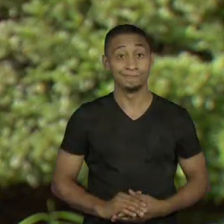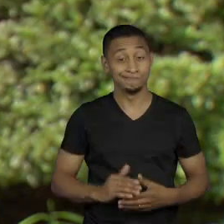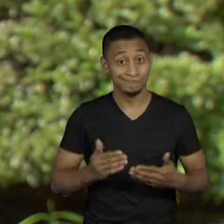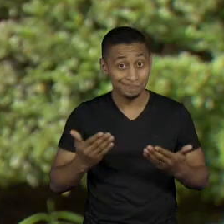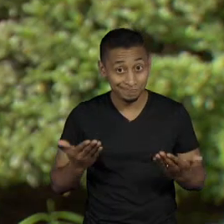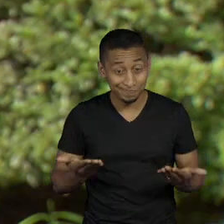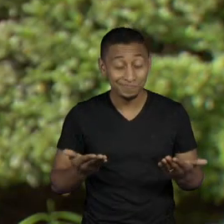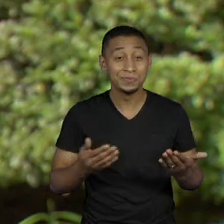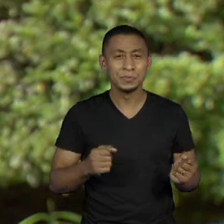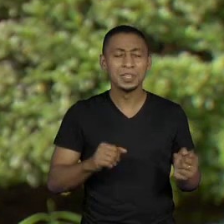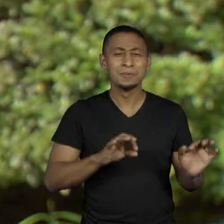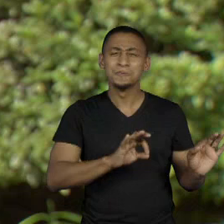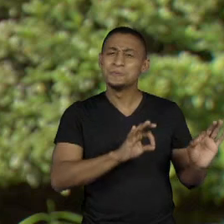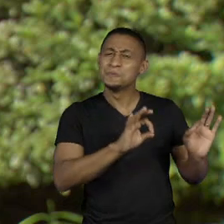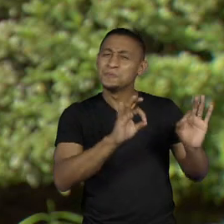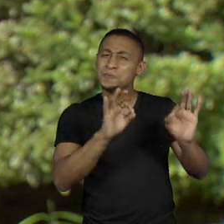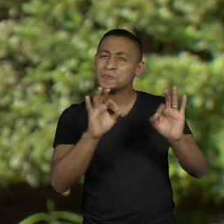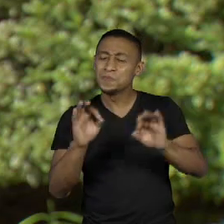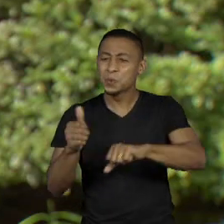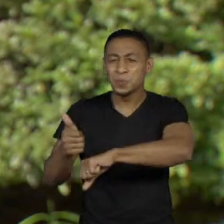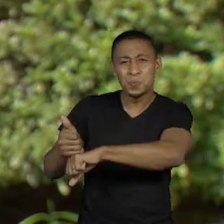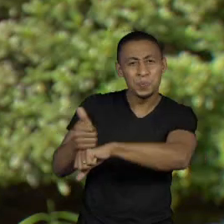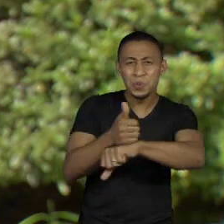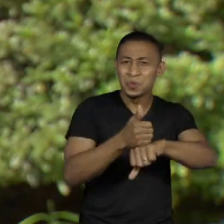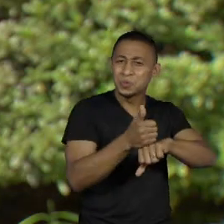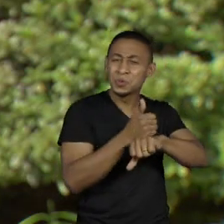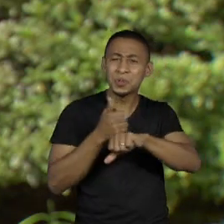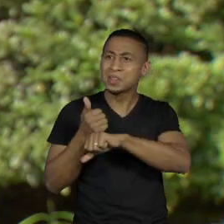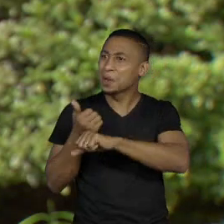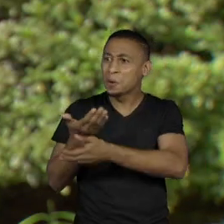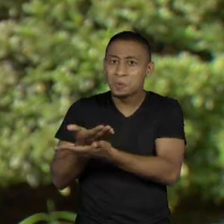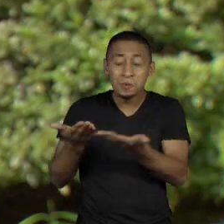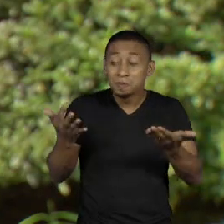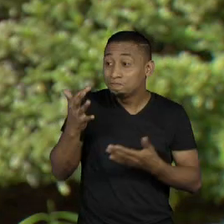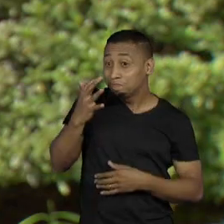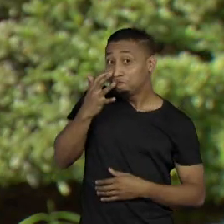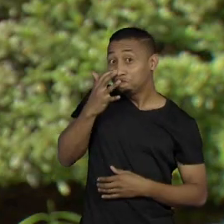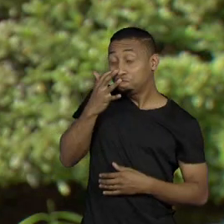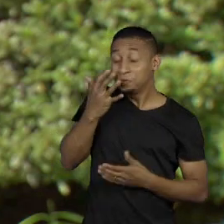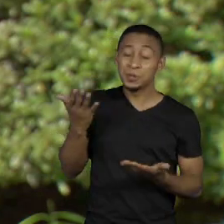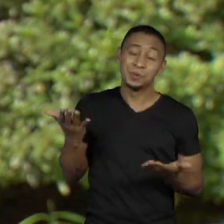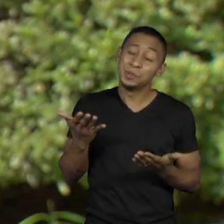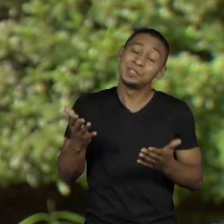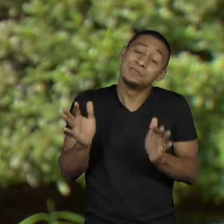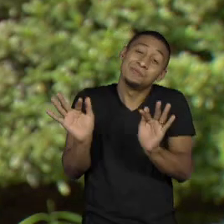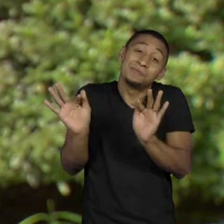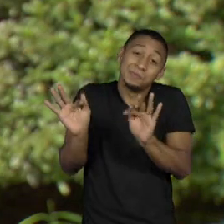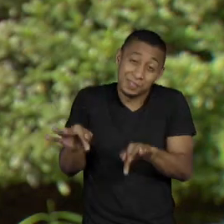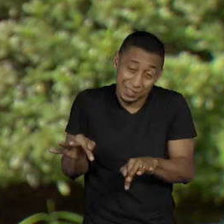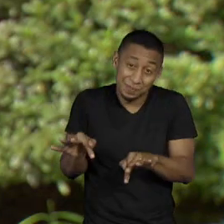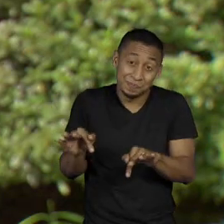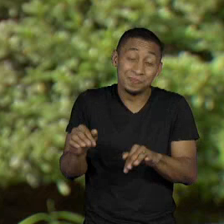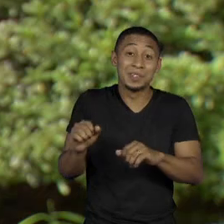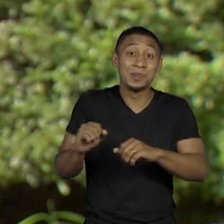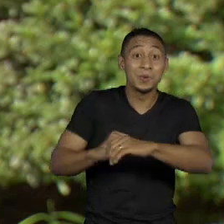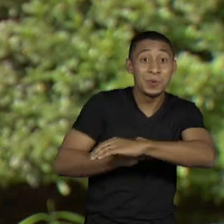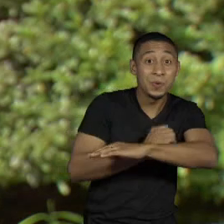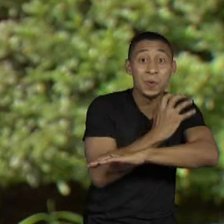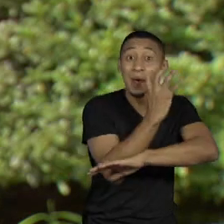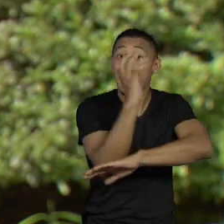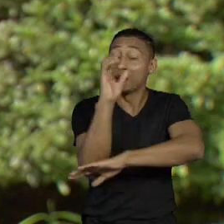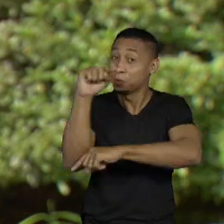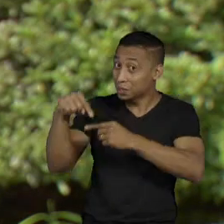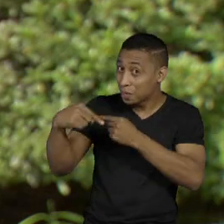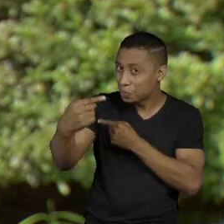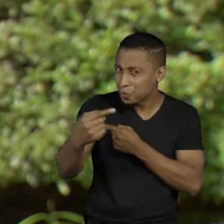Depois de conhecer a história desses profissionais inspiradores, a gente fica hoje por aqui. No próximo Repórter Eco, você